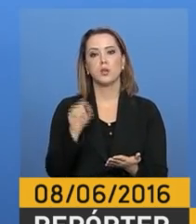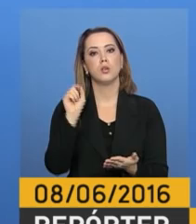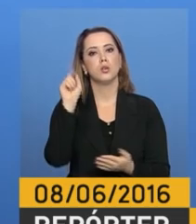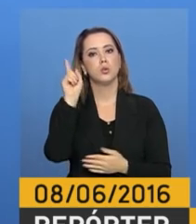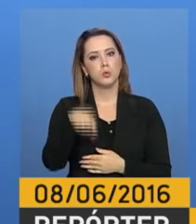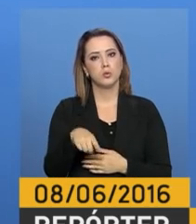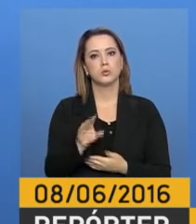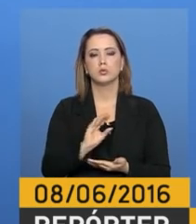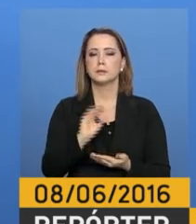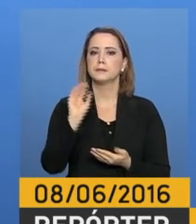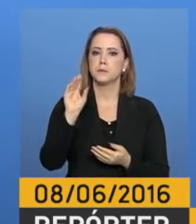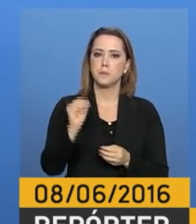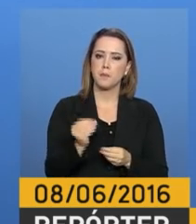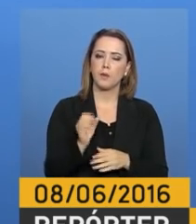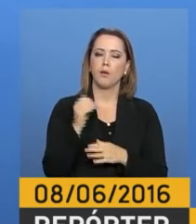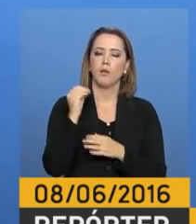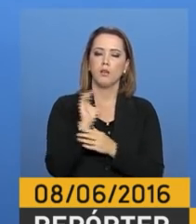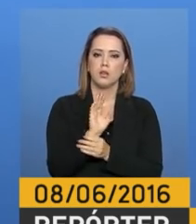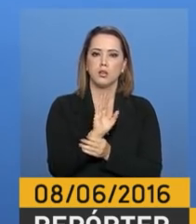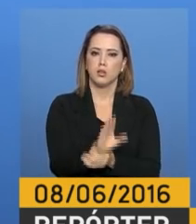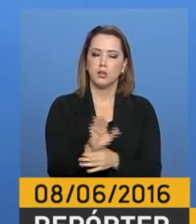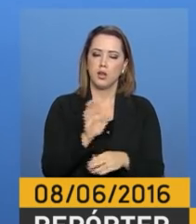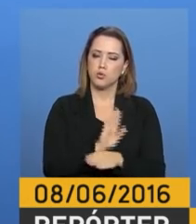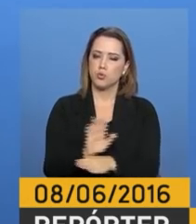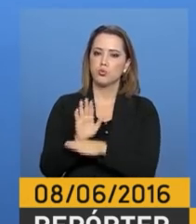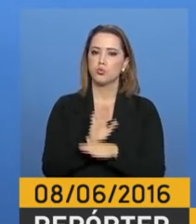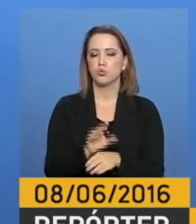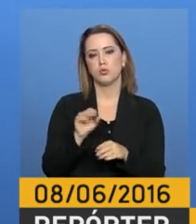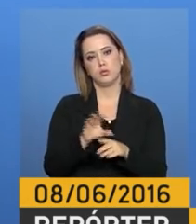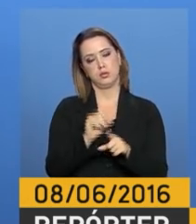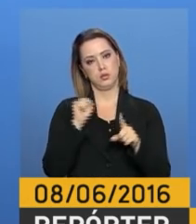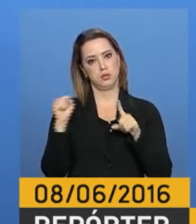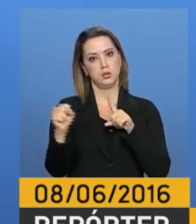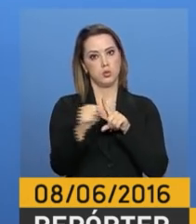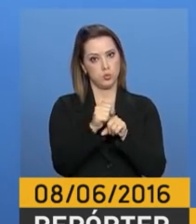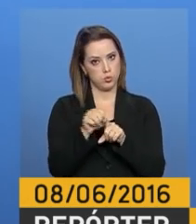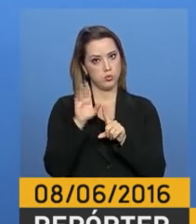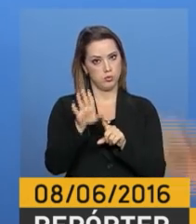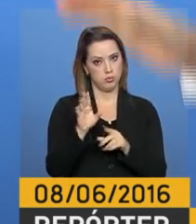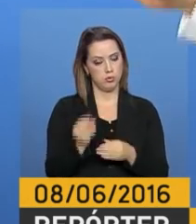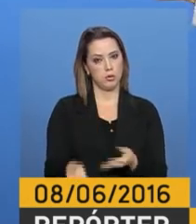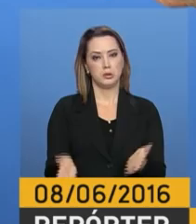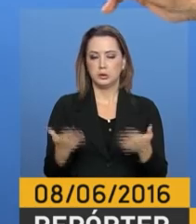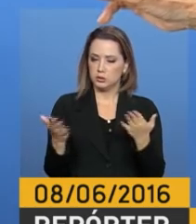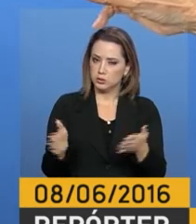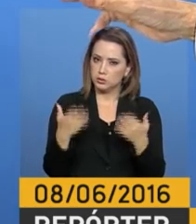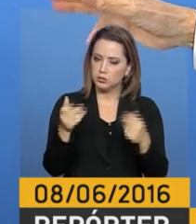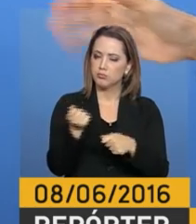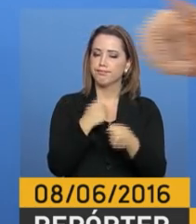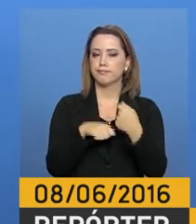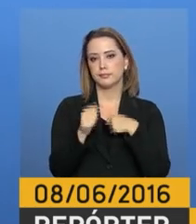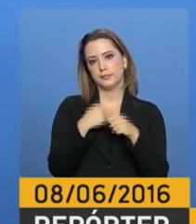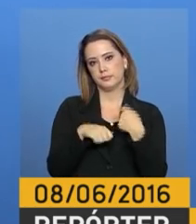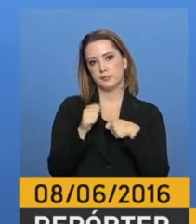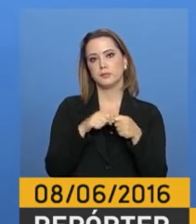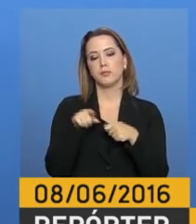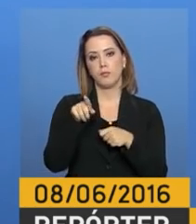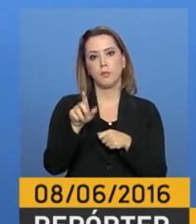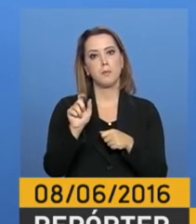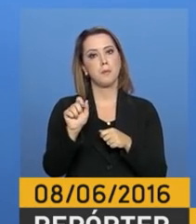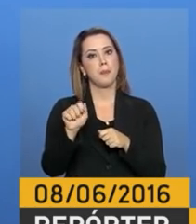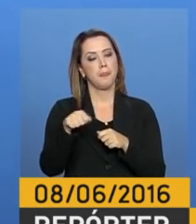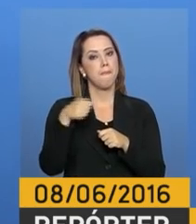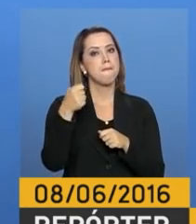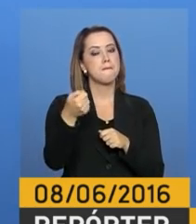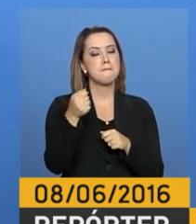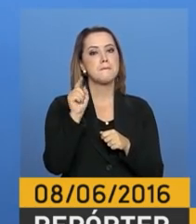prover a sociedade de recursos para consumir para investir sinaliza isso de uma forma forte